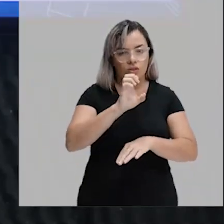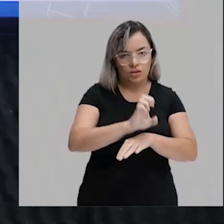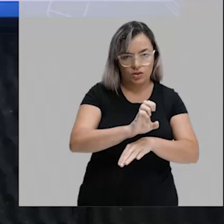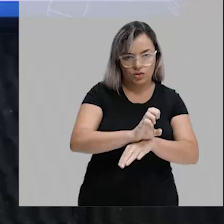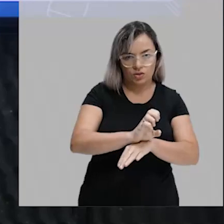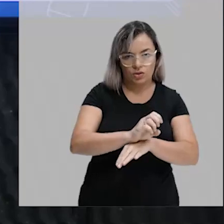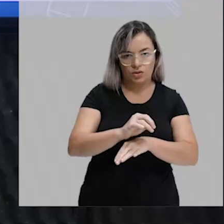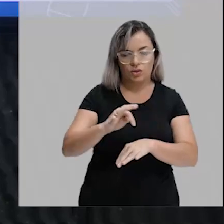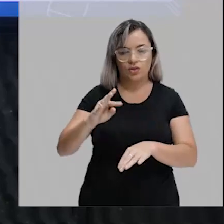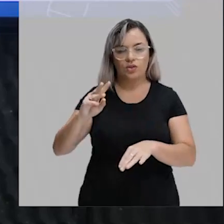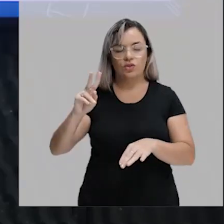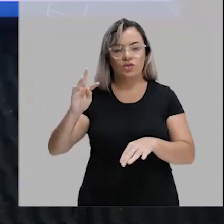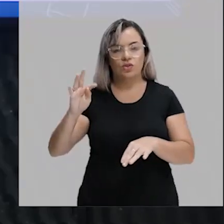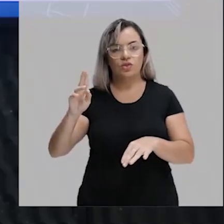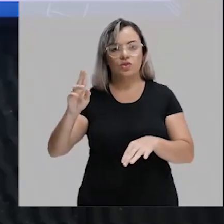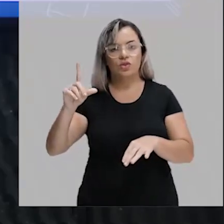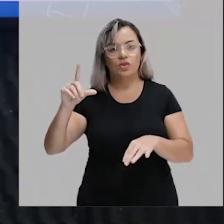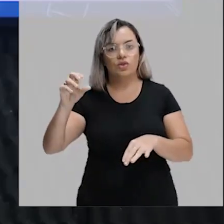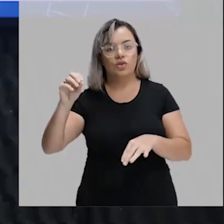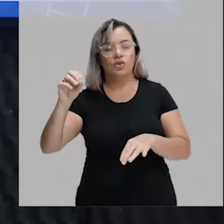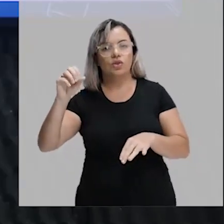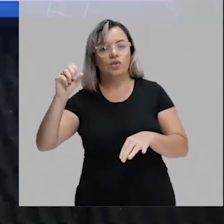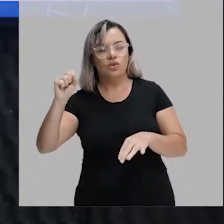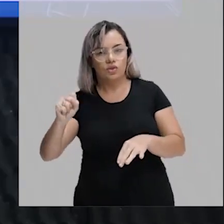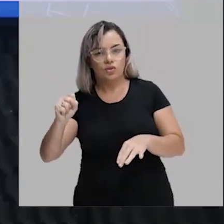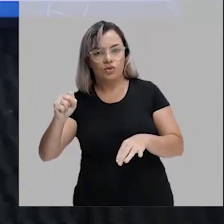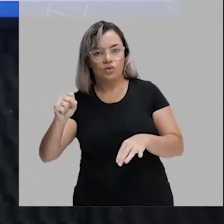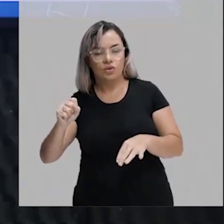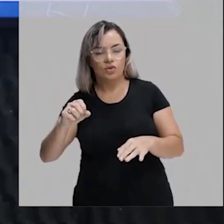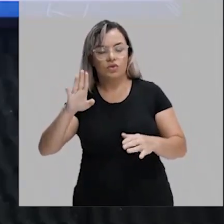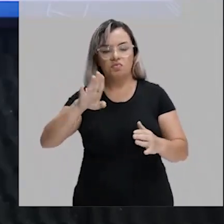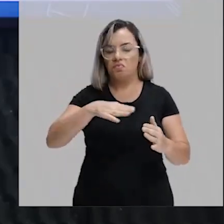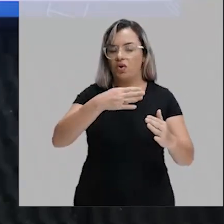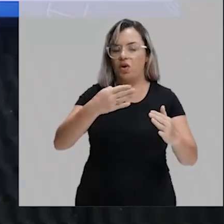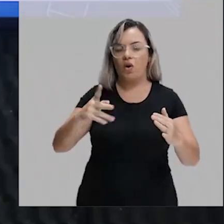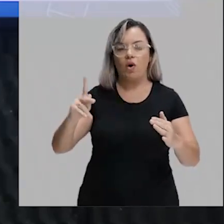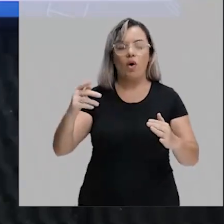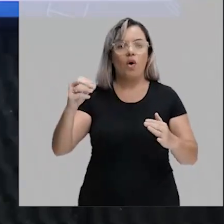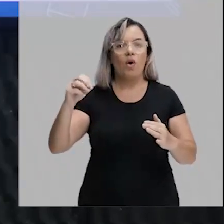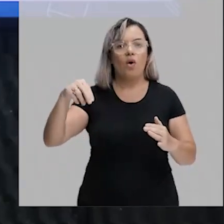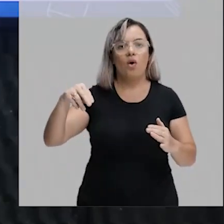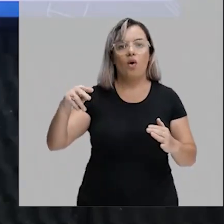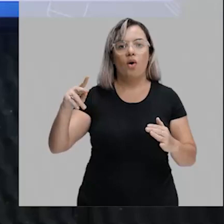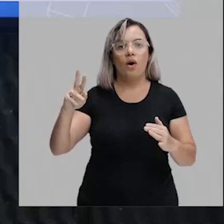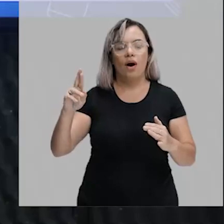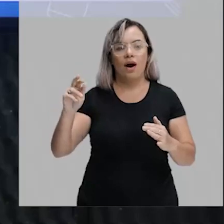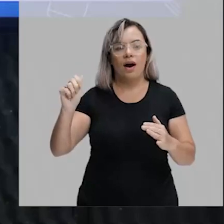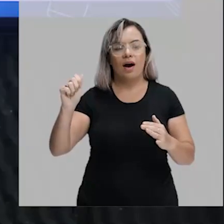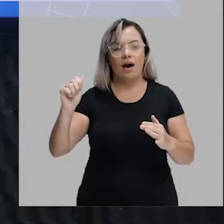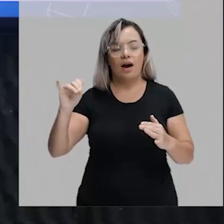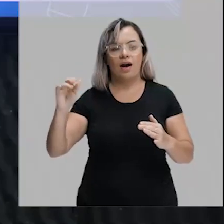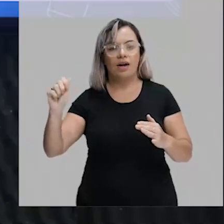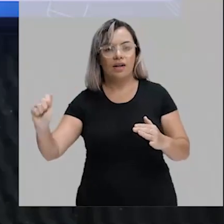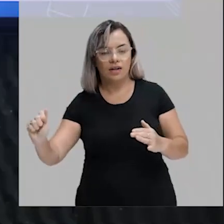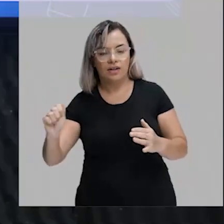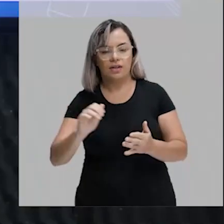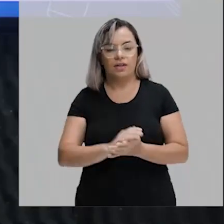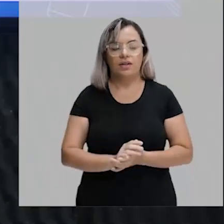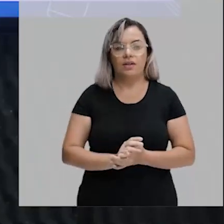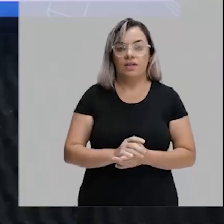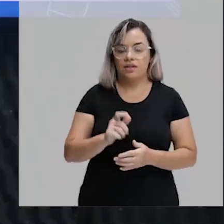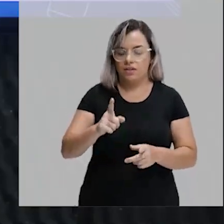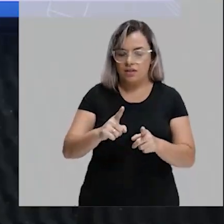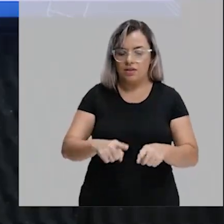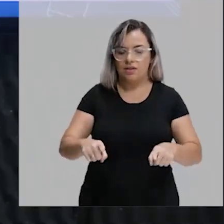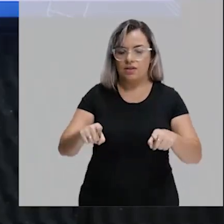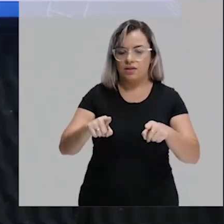honrarias. Daí financiar esse movimento significa também garantir o quê? Não só a expansão da fé,